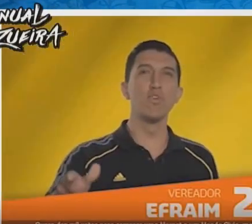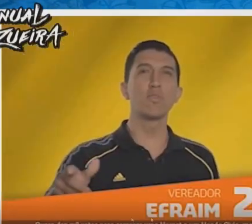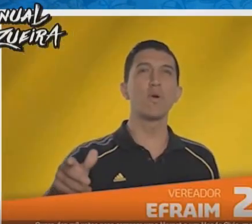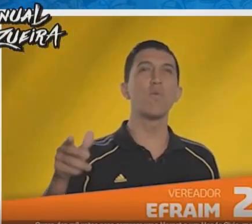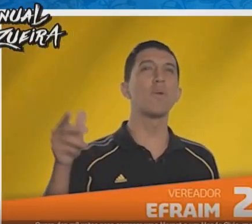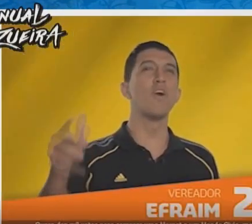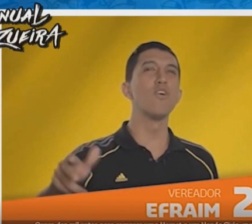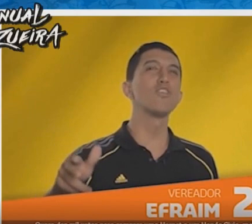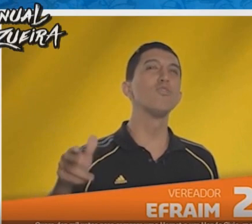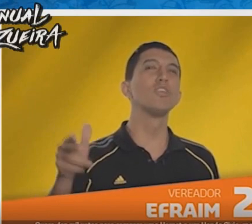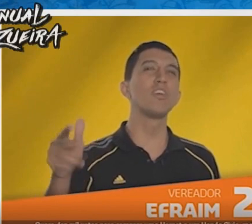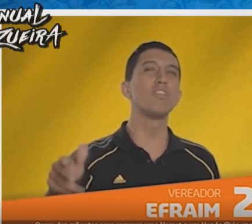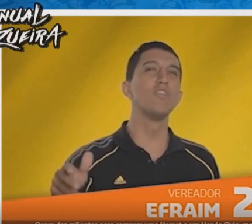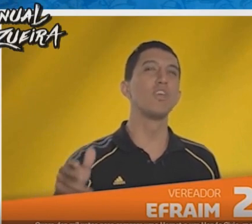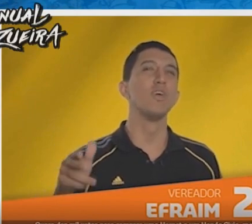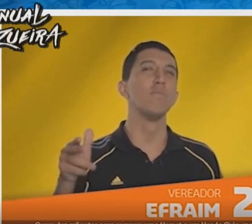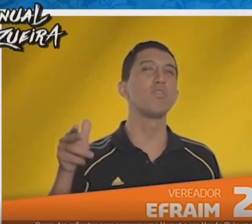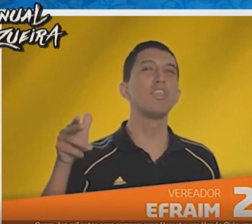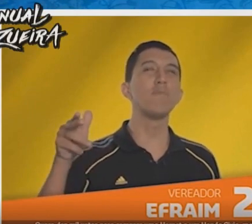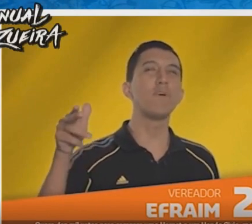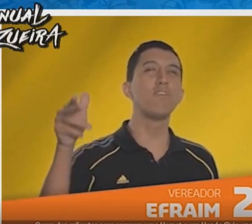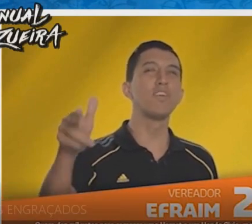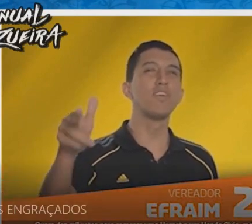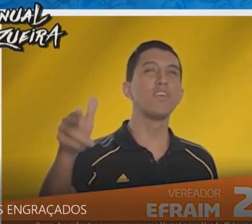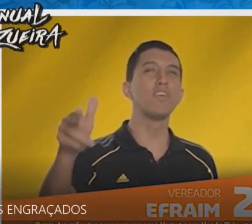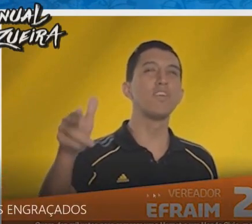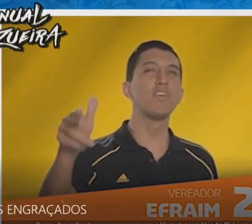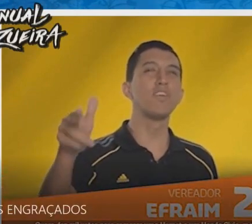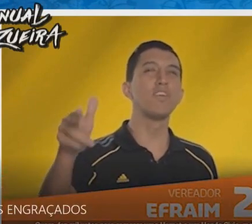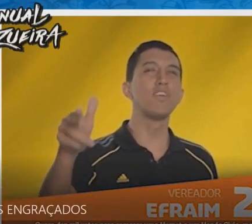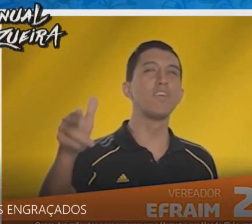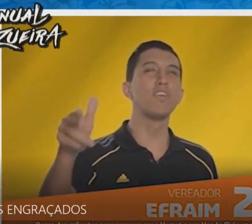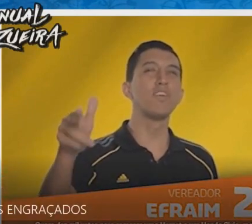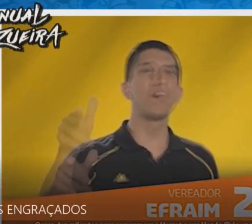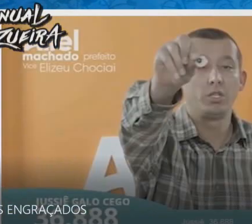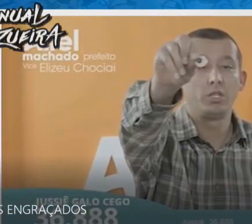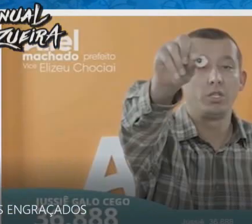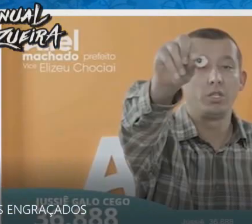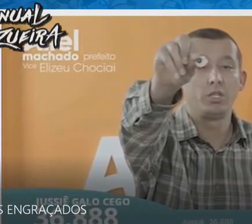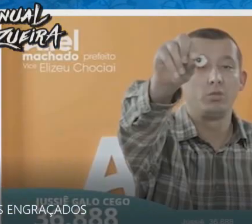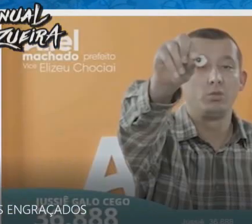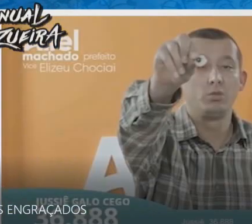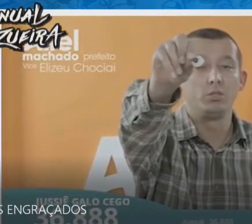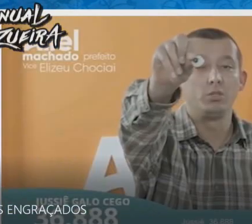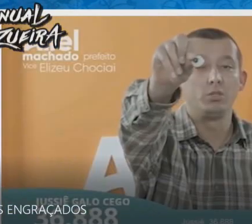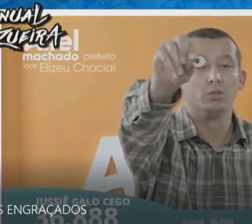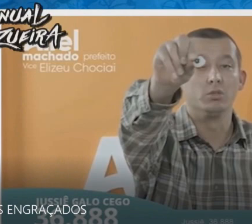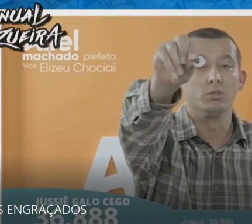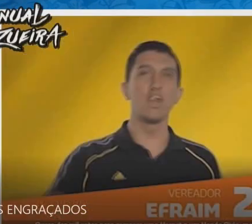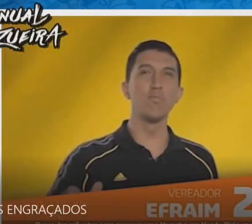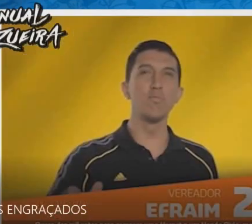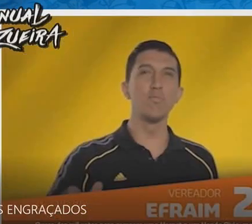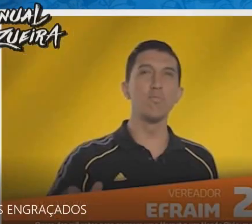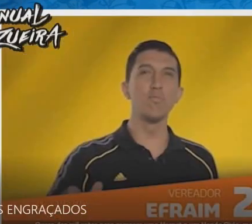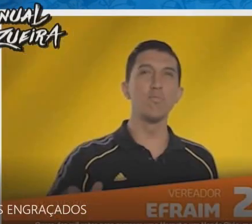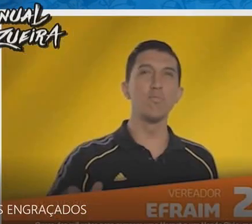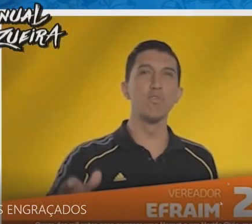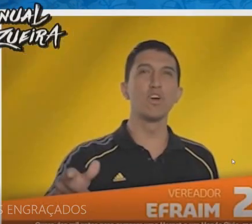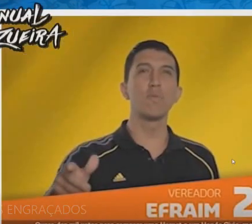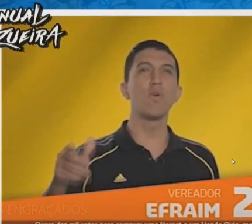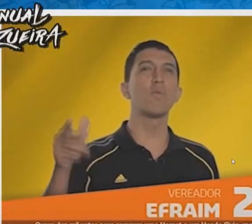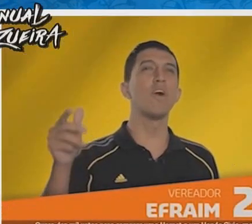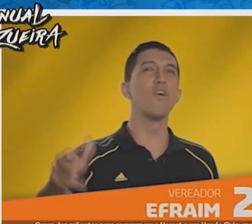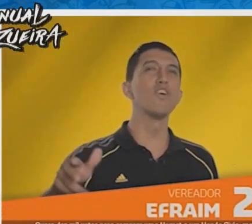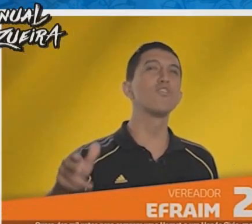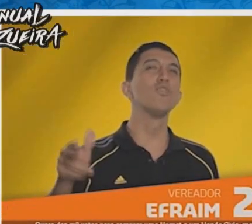36888. Quero 10 mil votos pra comprar uma Hornet e um Honda Civic. Mas o que der pra... Era esse aqui que eu não tinha entendido. Ele quer 10 mil votos pra comprar uma Hornet e um Honda Civic.